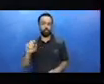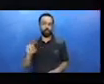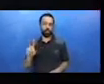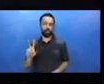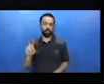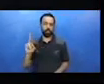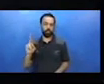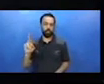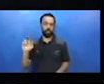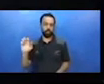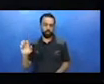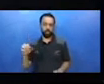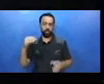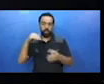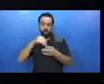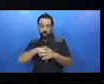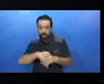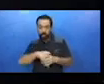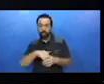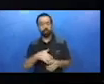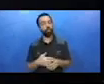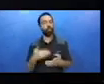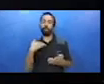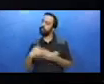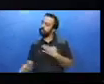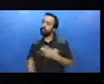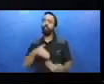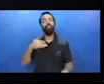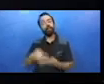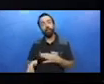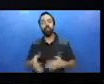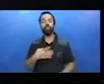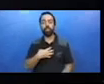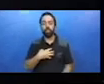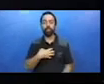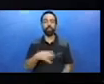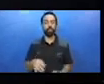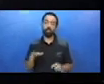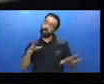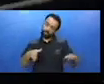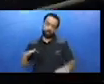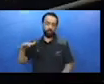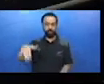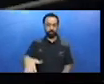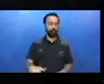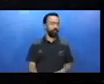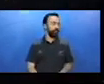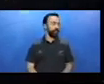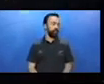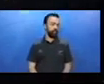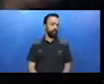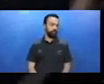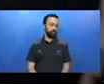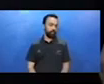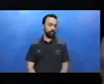que o nado que é mais utilizado para fazer a natação no estilo livre é o nado crawl, que é esse nado onde o atleta ele fica com o corpo